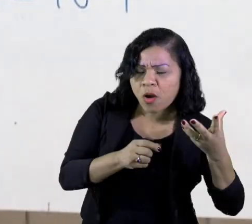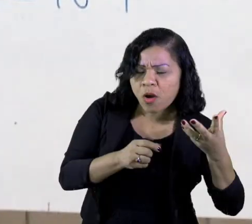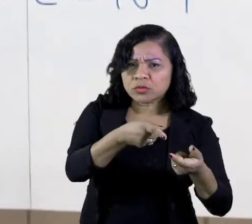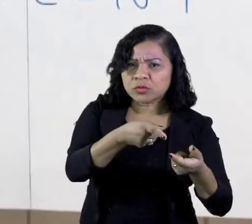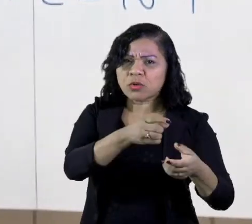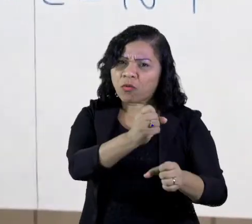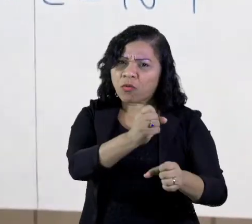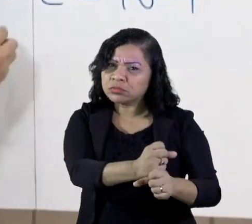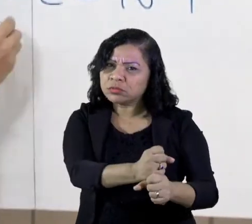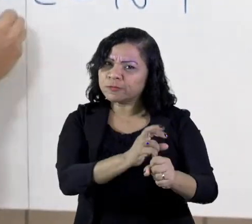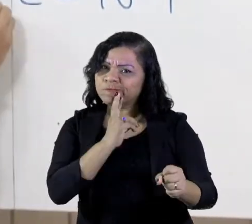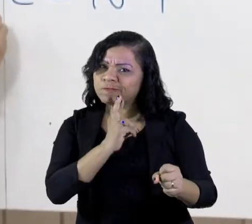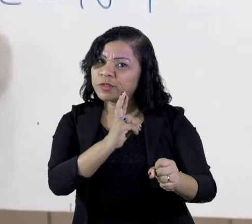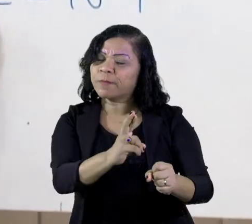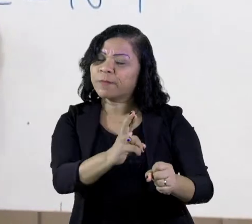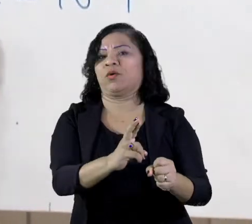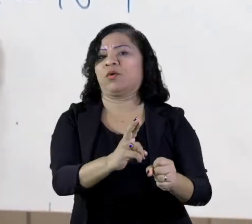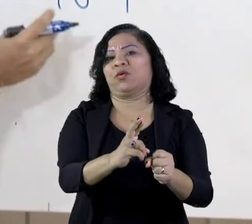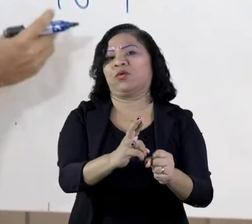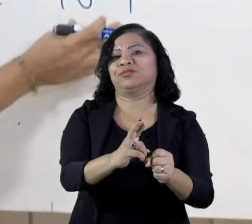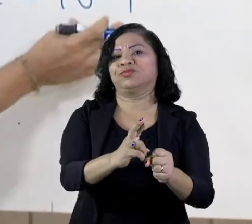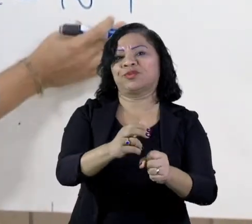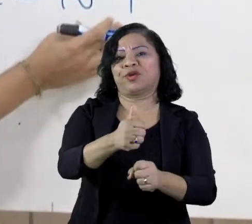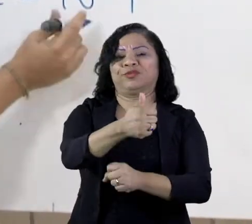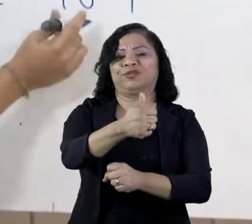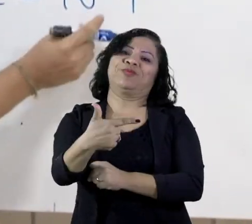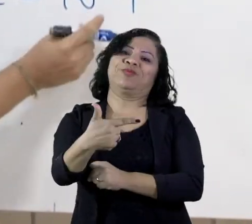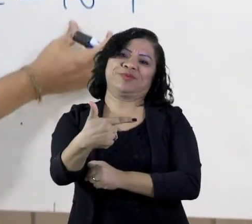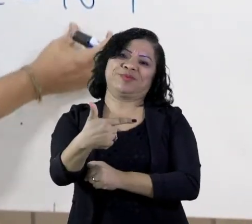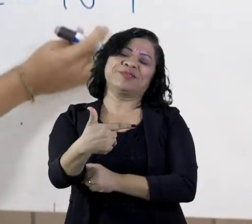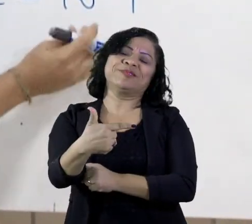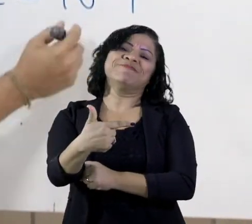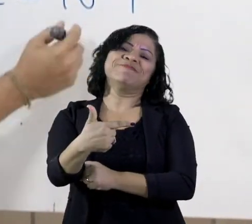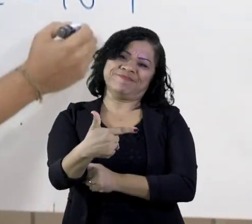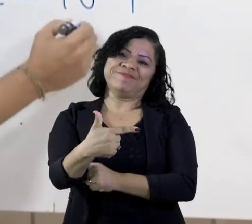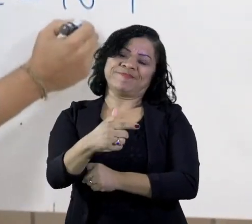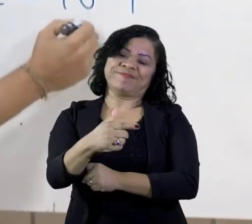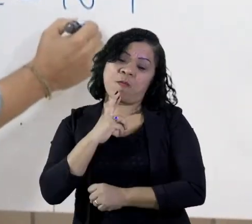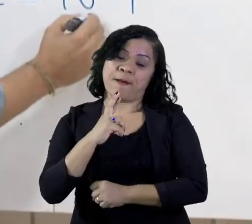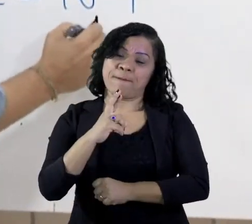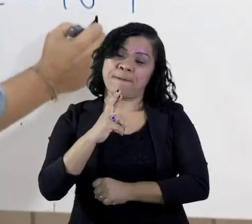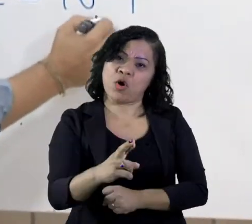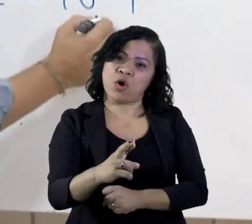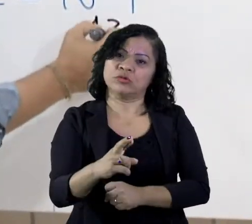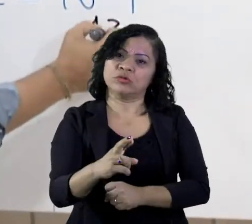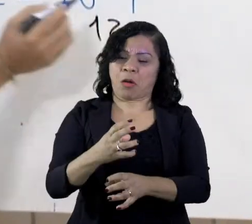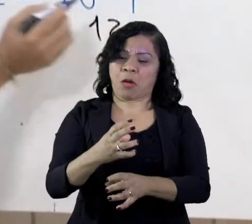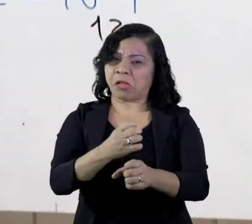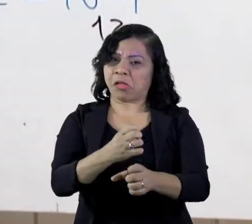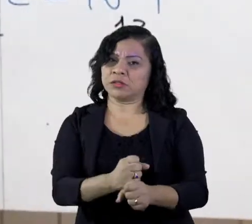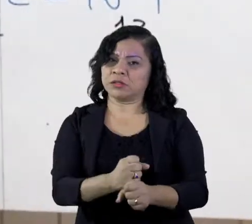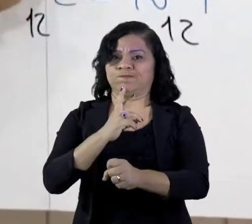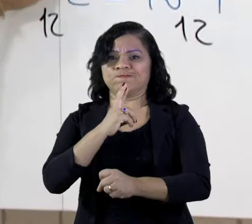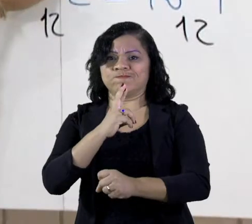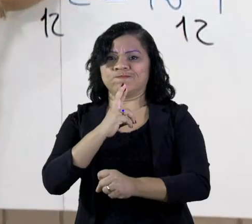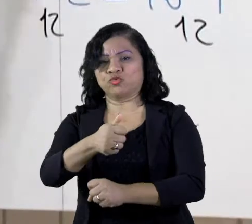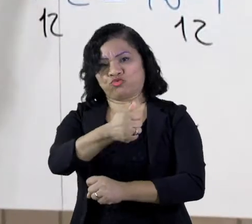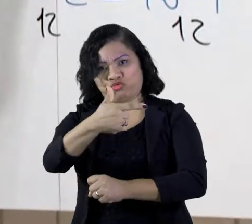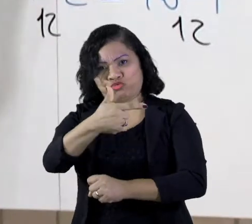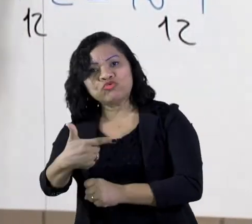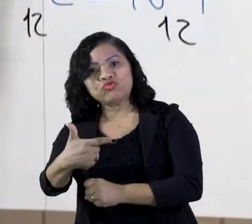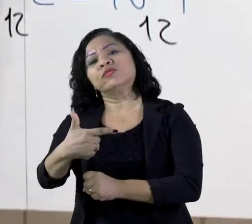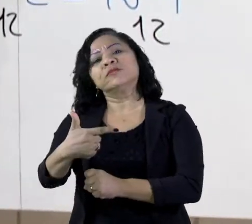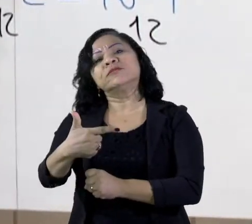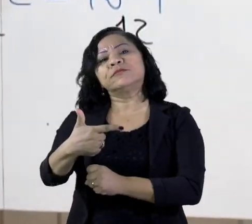a resposta vai ser 12. Quando eu responder essa operação, a resposta vai ser 12. Quando eu responder essa operação,